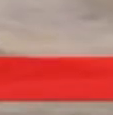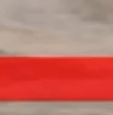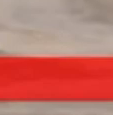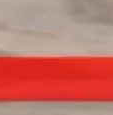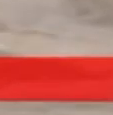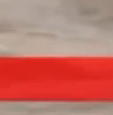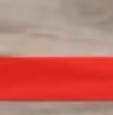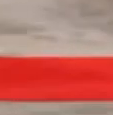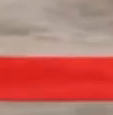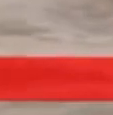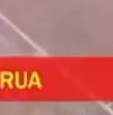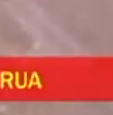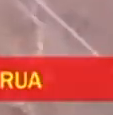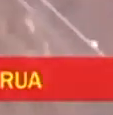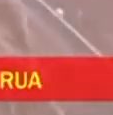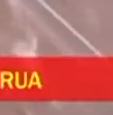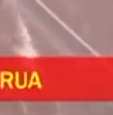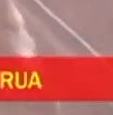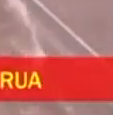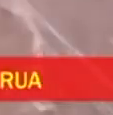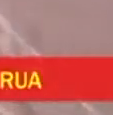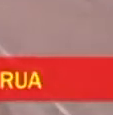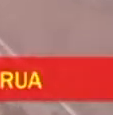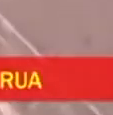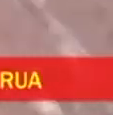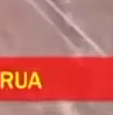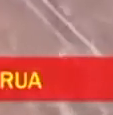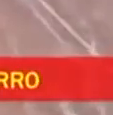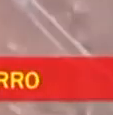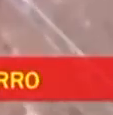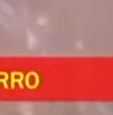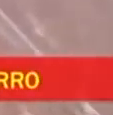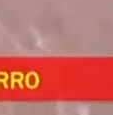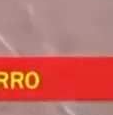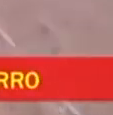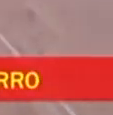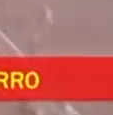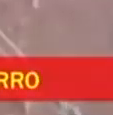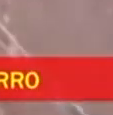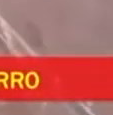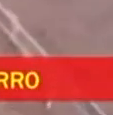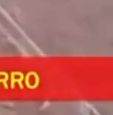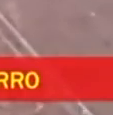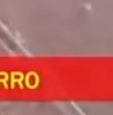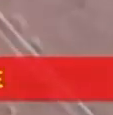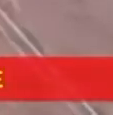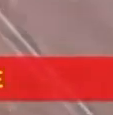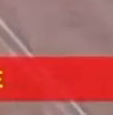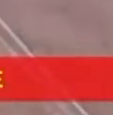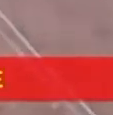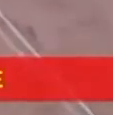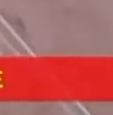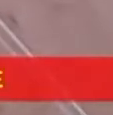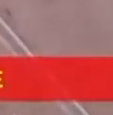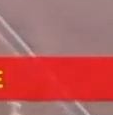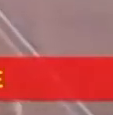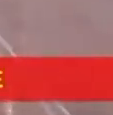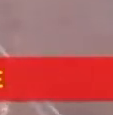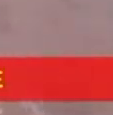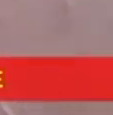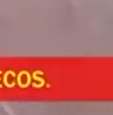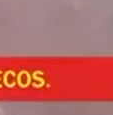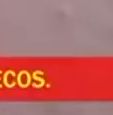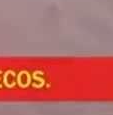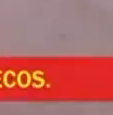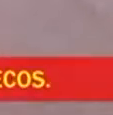de caminho mais seguro. Caso a água comece a tomar a rua e for possível abandonar o carro com segurança,